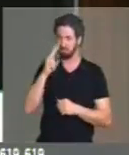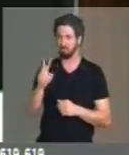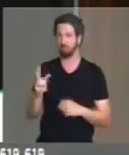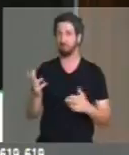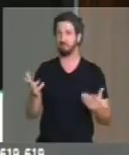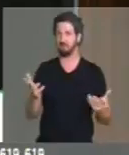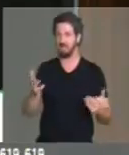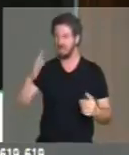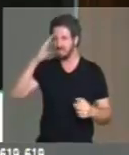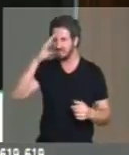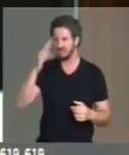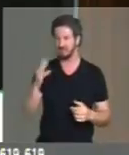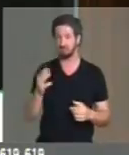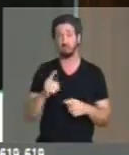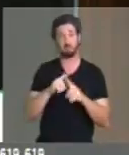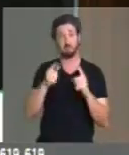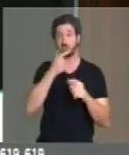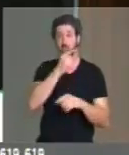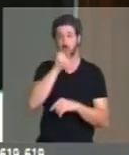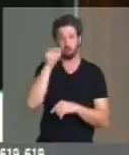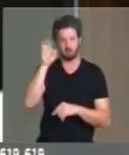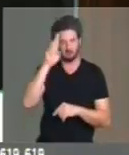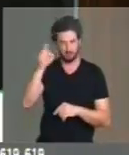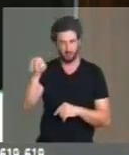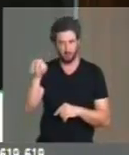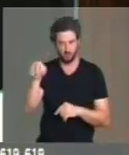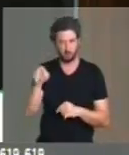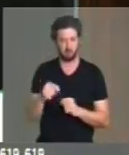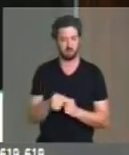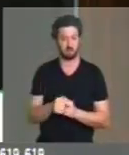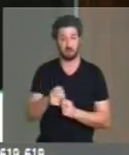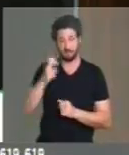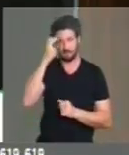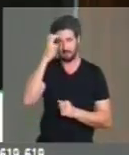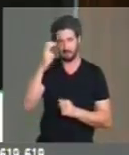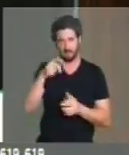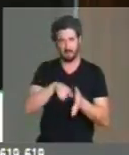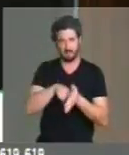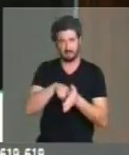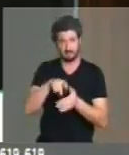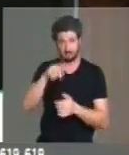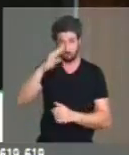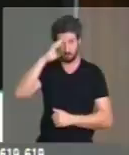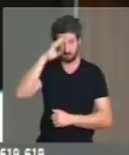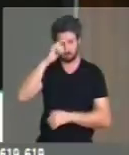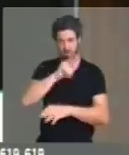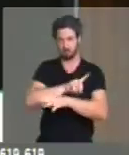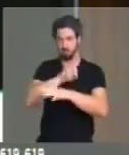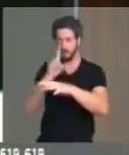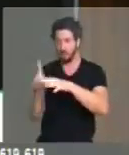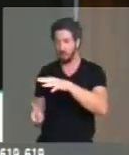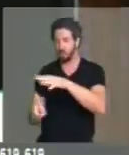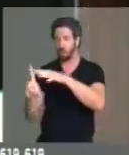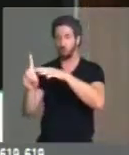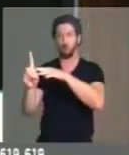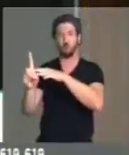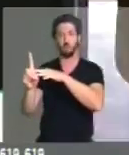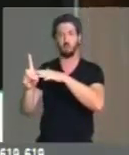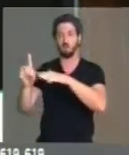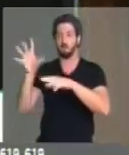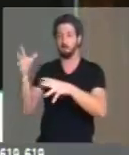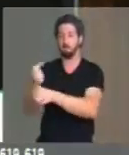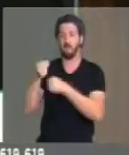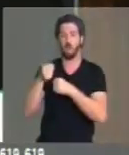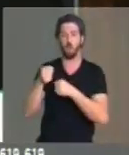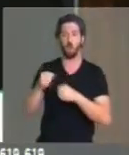gente achar por aí. Mas esse senhor do Serviço de Inteligência do Exército fez essa atividade. E nós